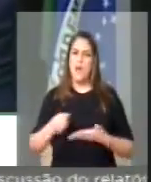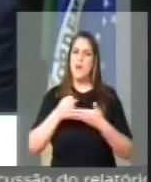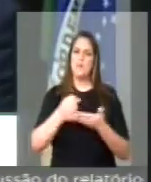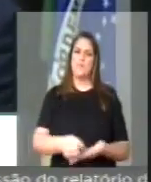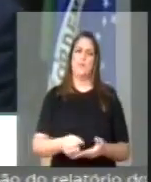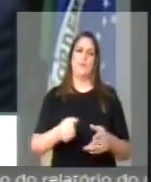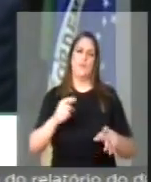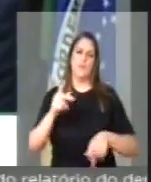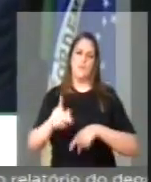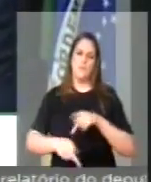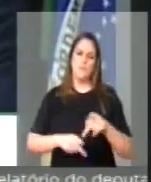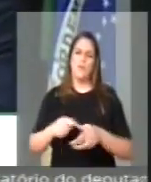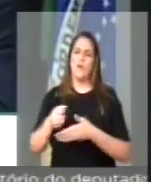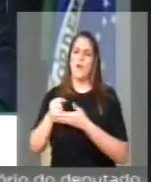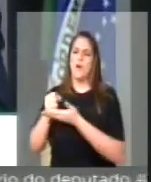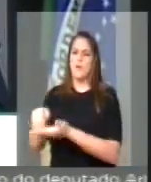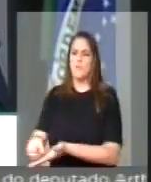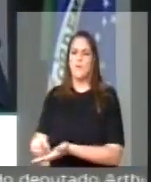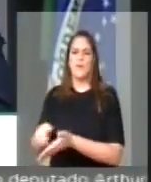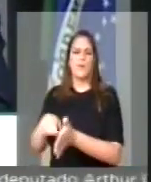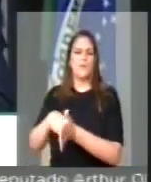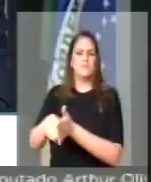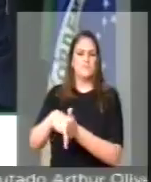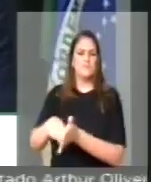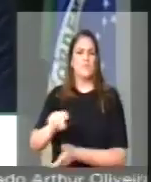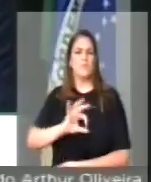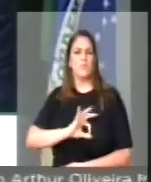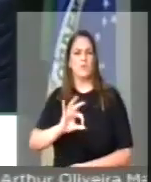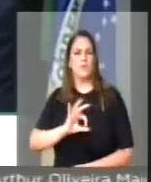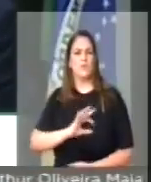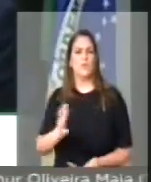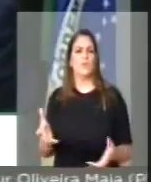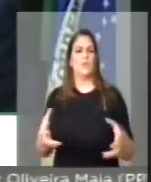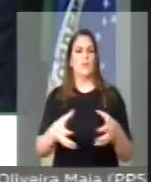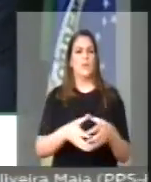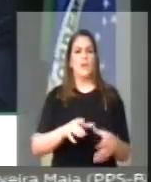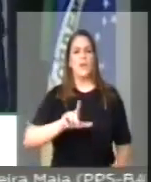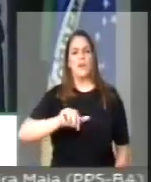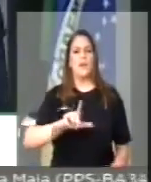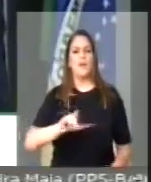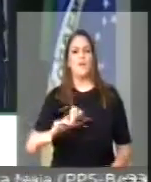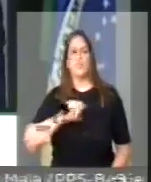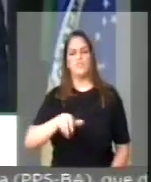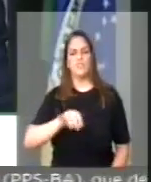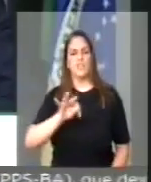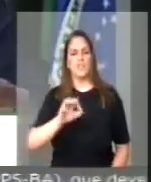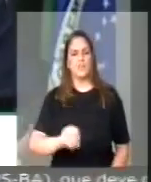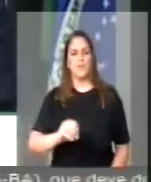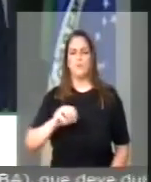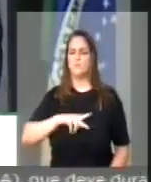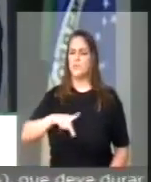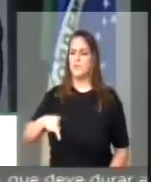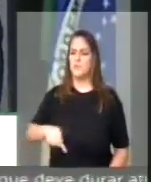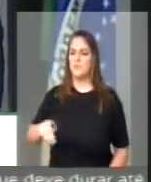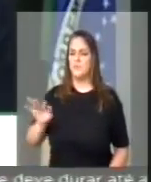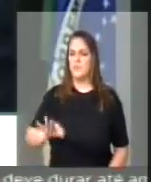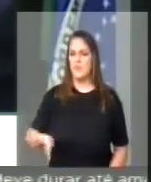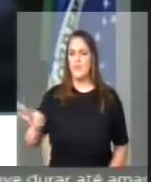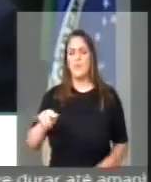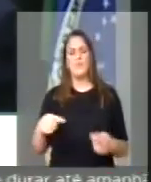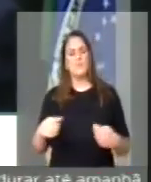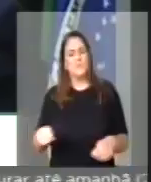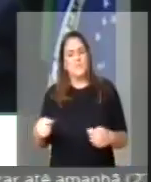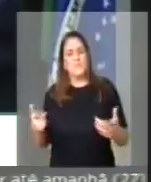só à Operação Lava Jato, mas todas as demais ações da Polícia Federal, do Ministério Público, para que se separe o joio do trigo. Isso